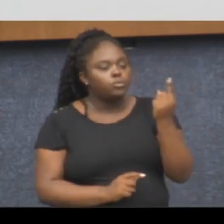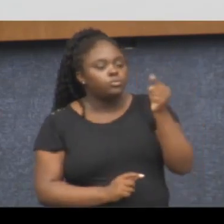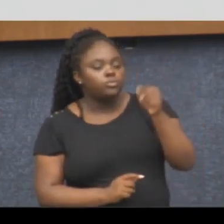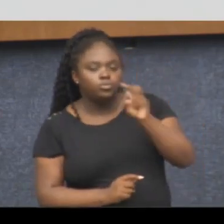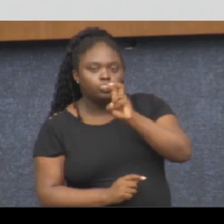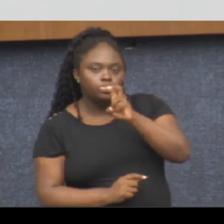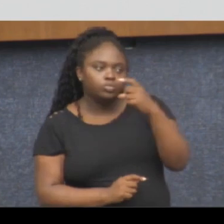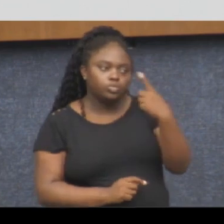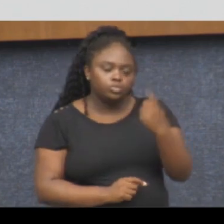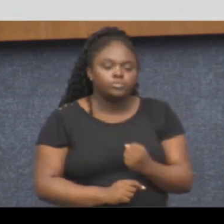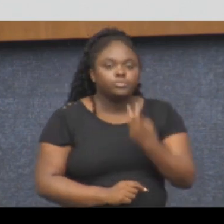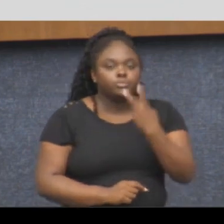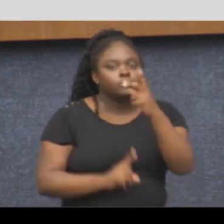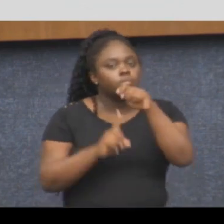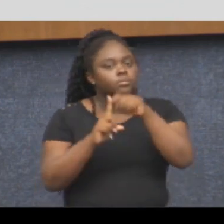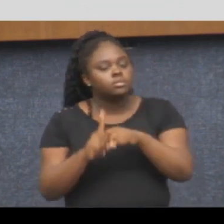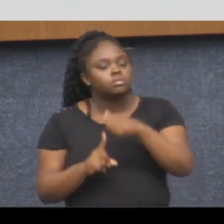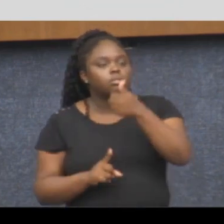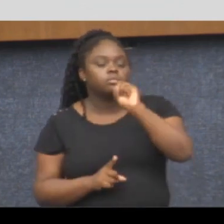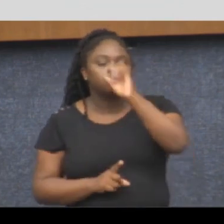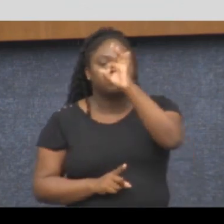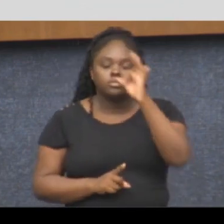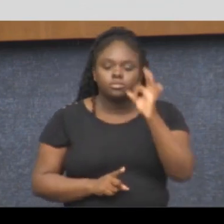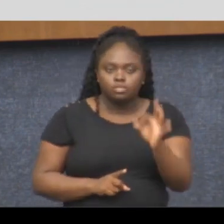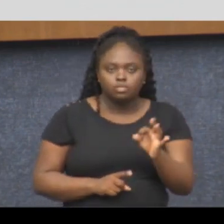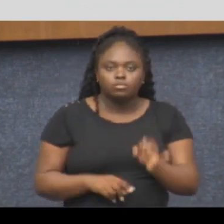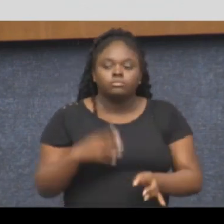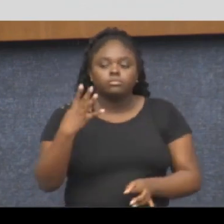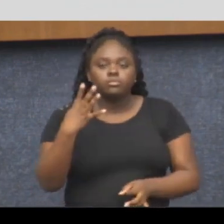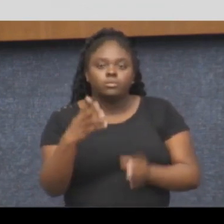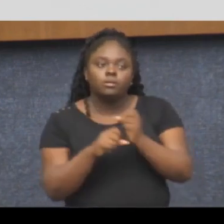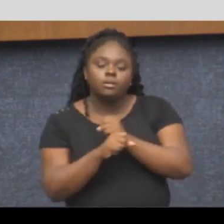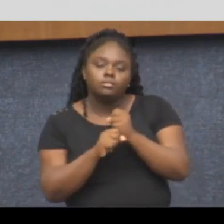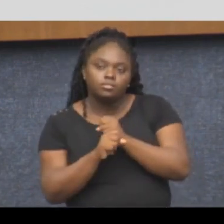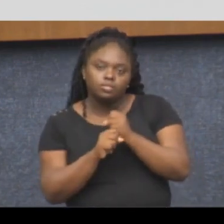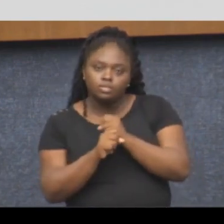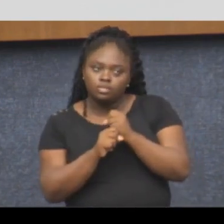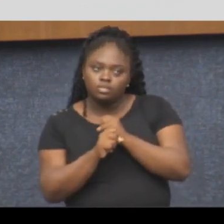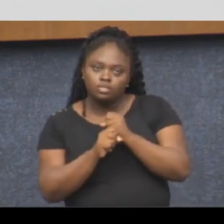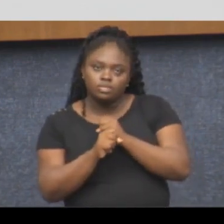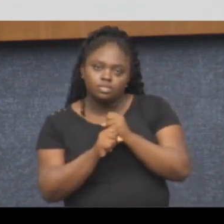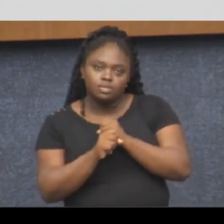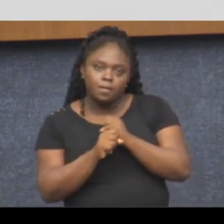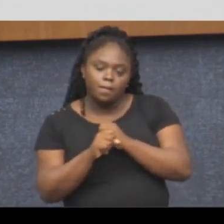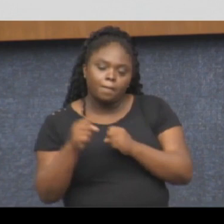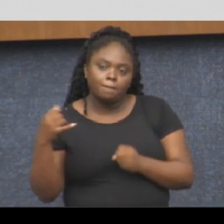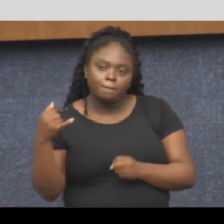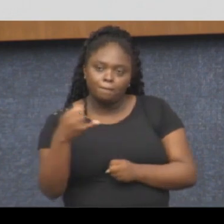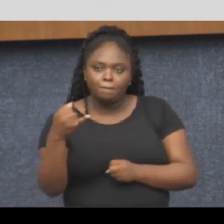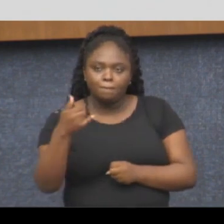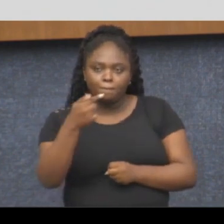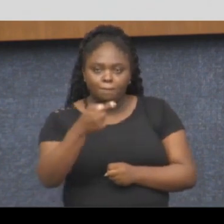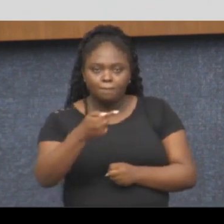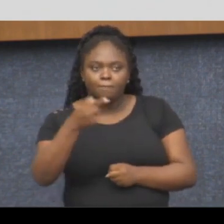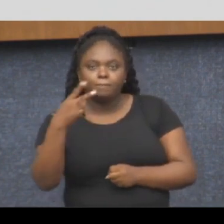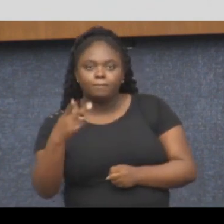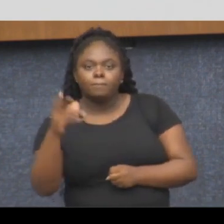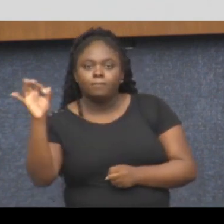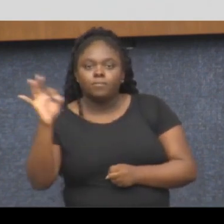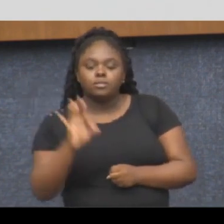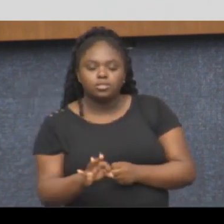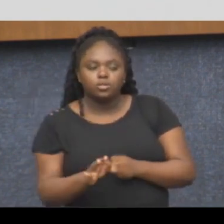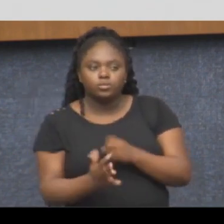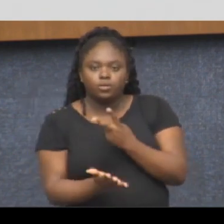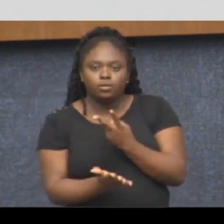1,51. Em 12 meses, 18%. Em 4 anos, menos 72% de internações